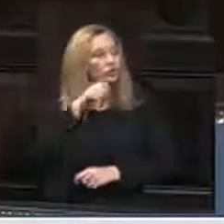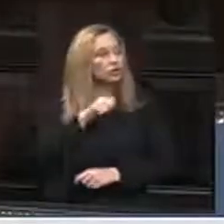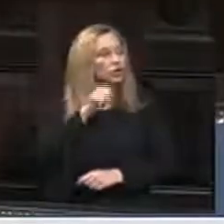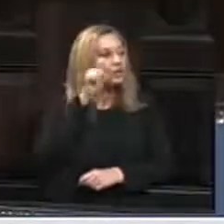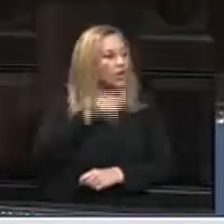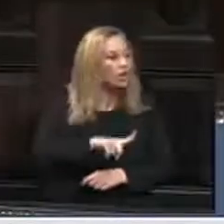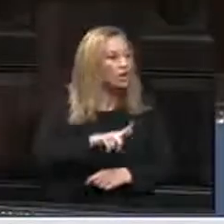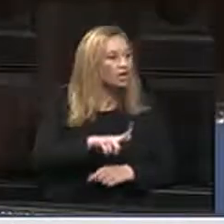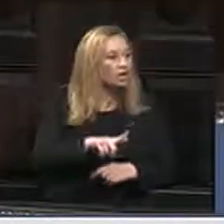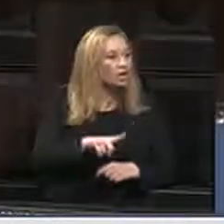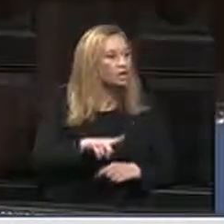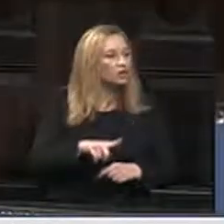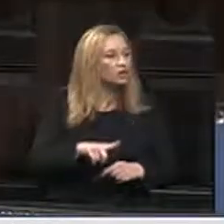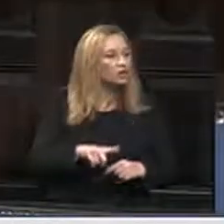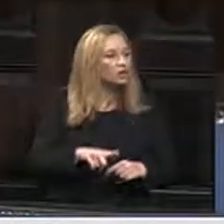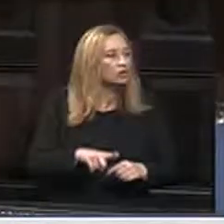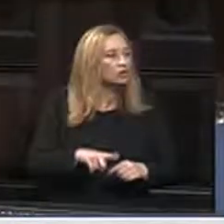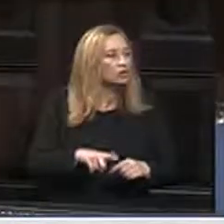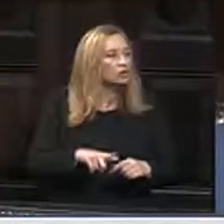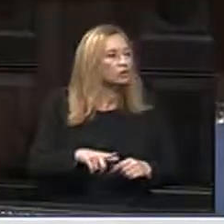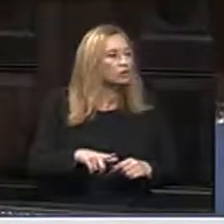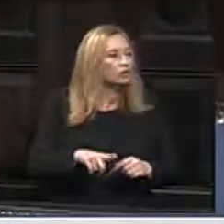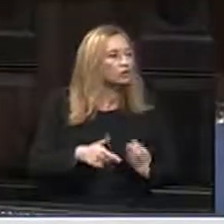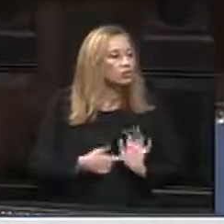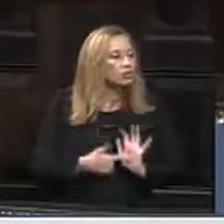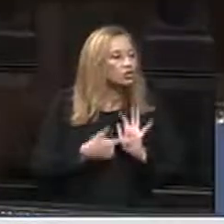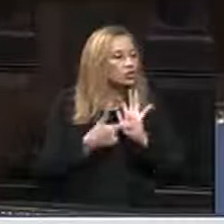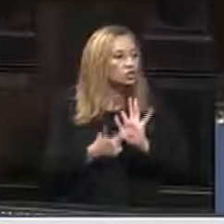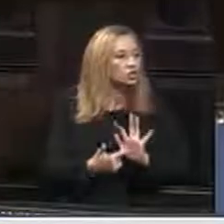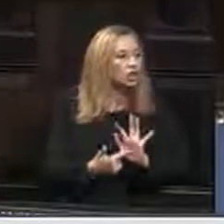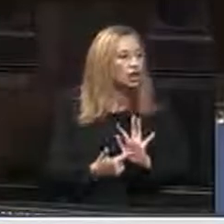uma forma de você um tratamento